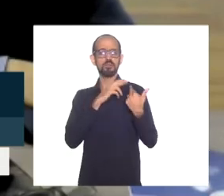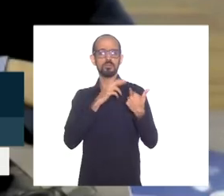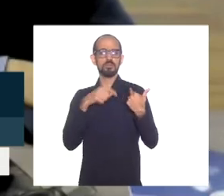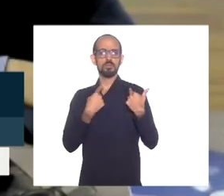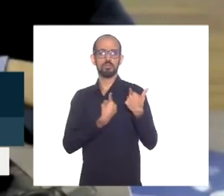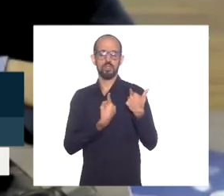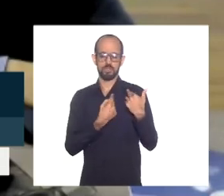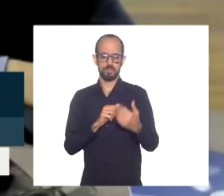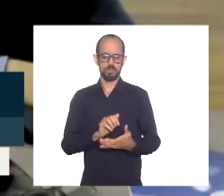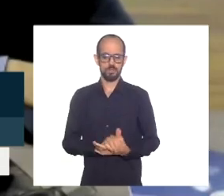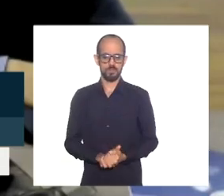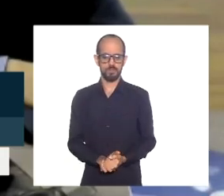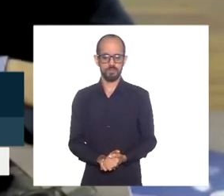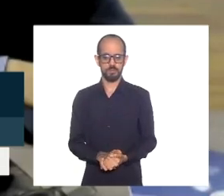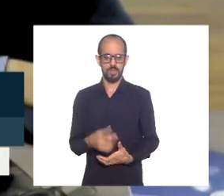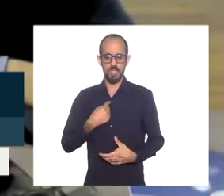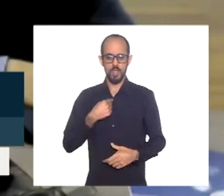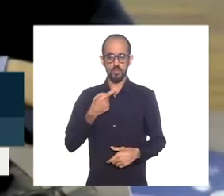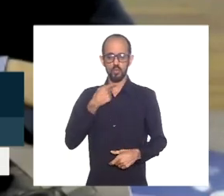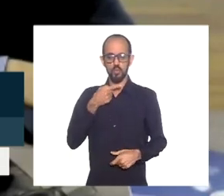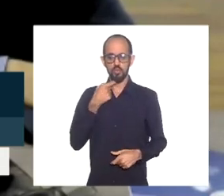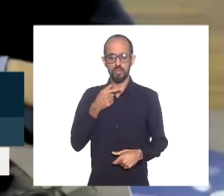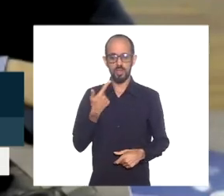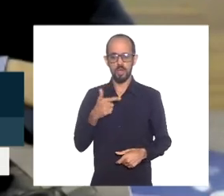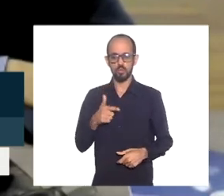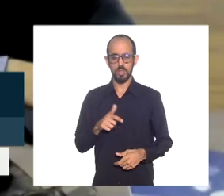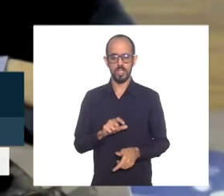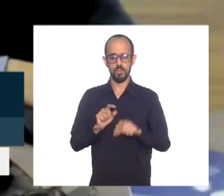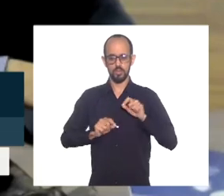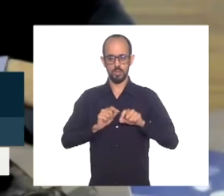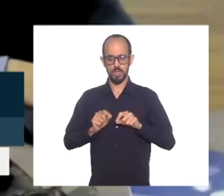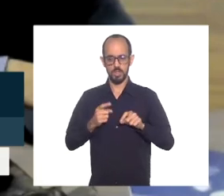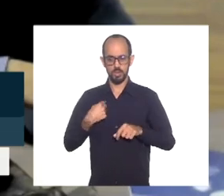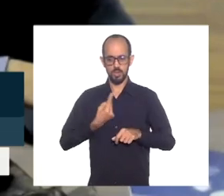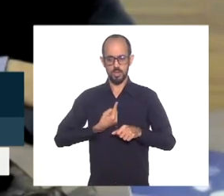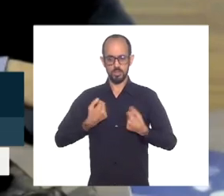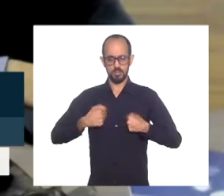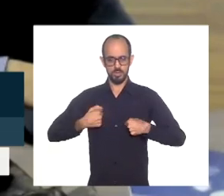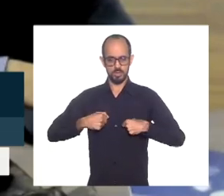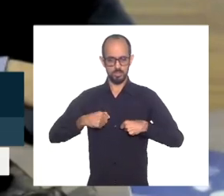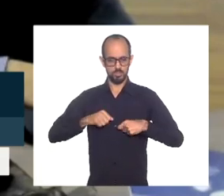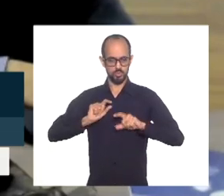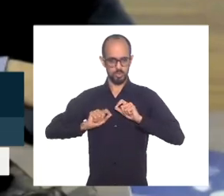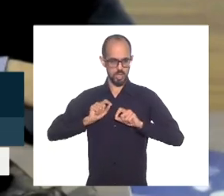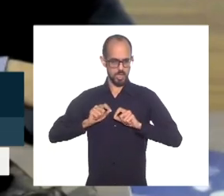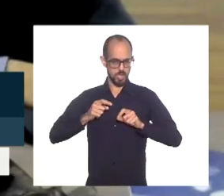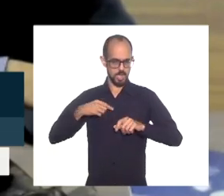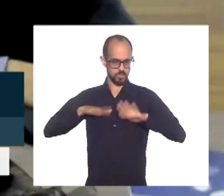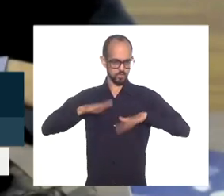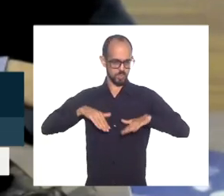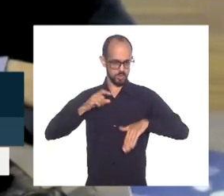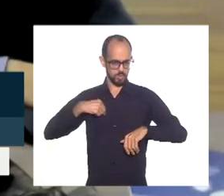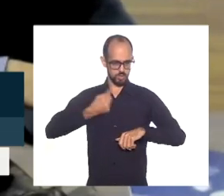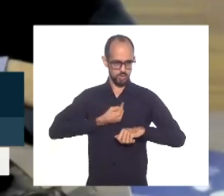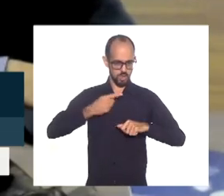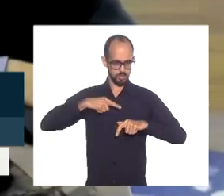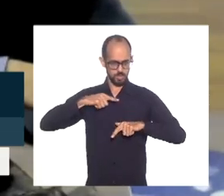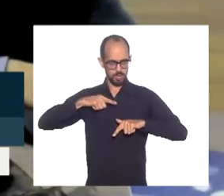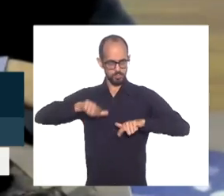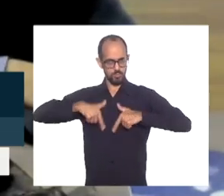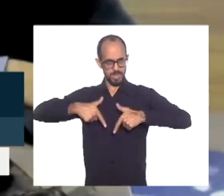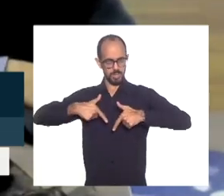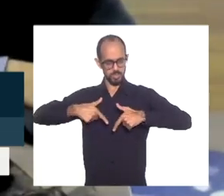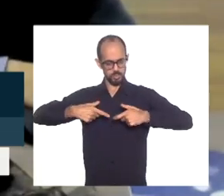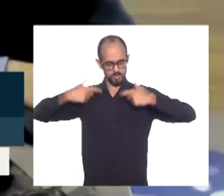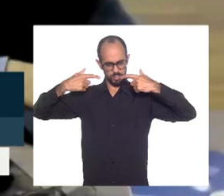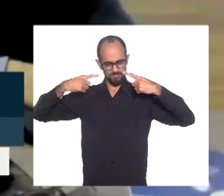entendeu? Eu não tenho dúvida, a gente precisa... E, por vezes, a gente aqui tem uma atuação mais de confronto,